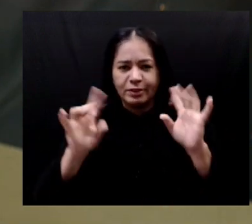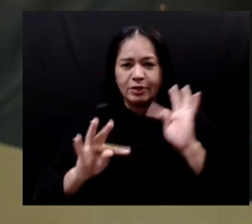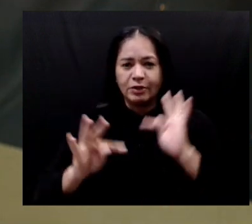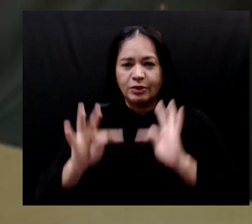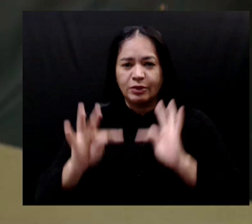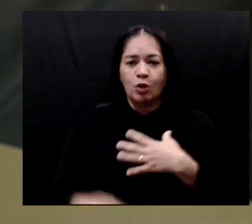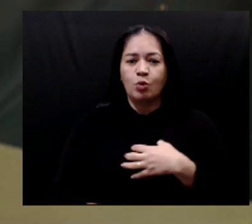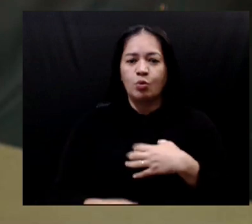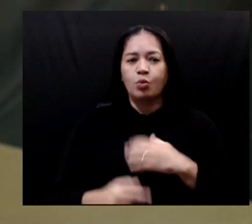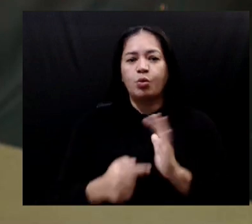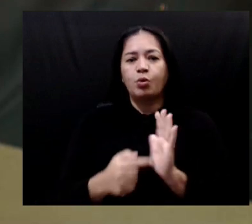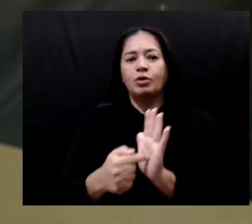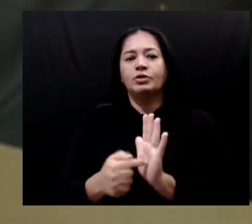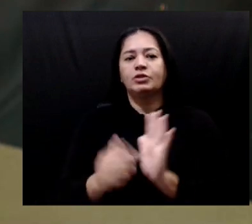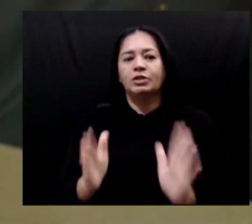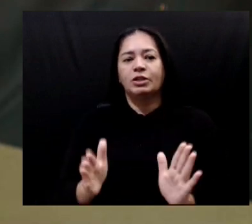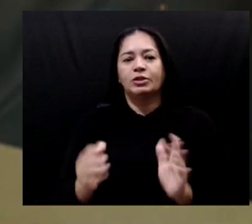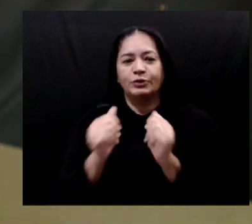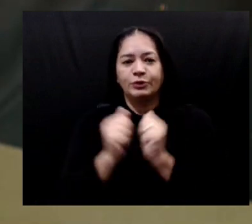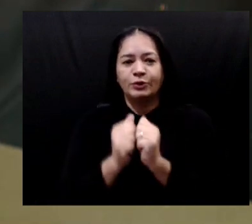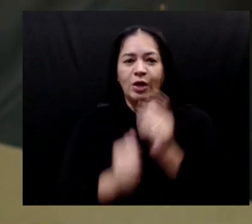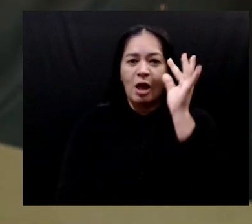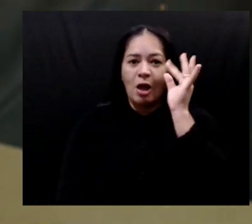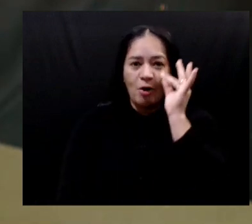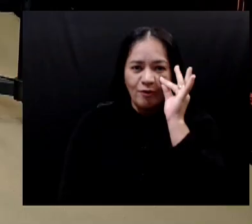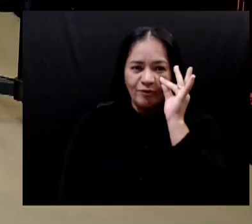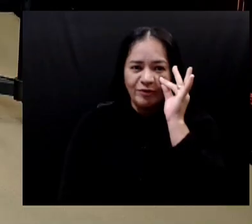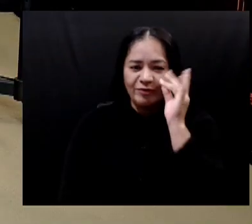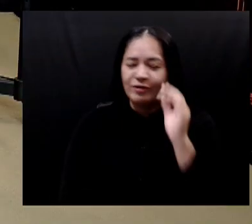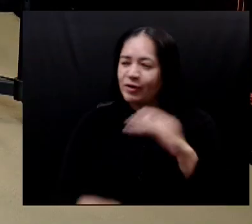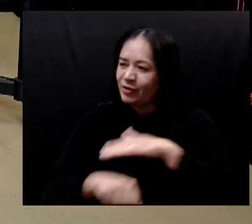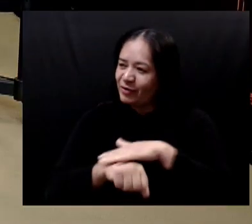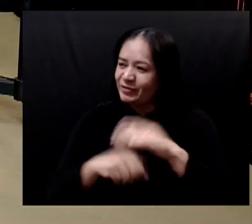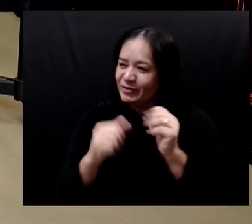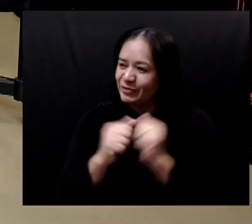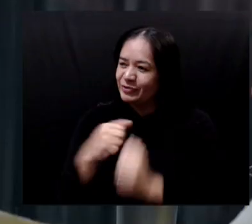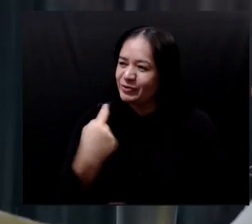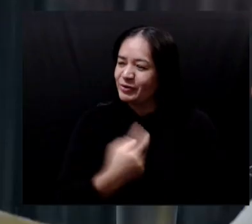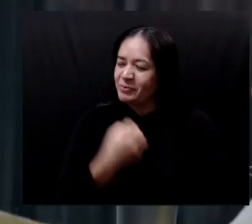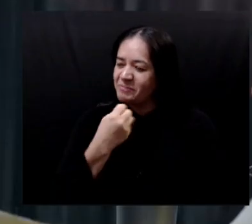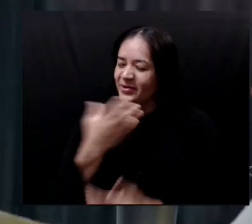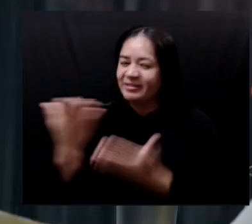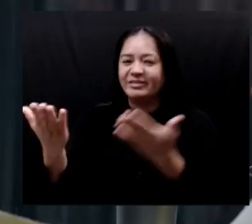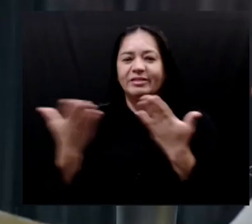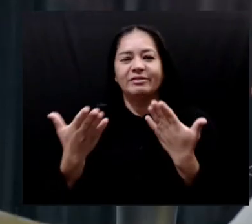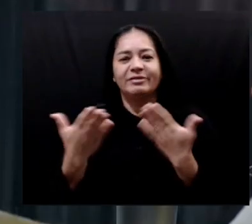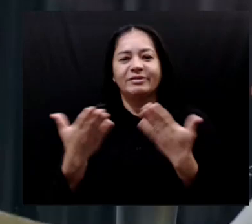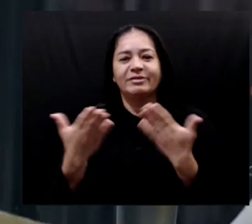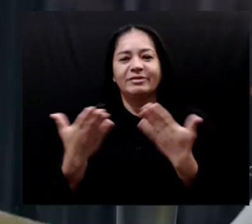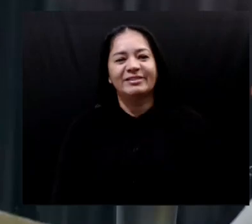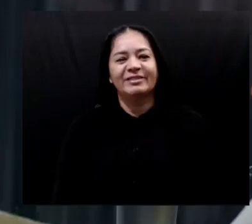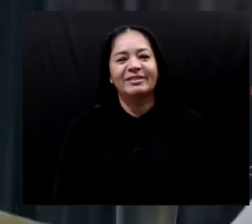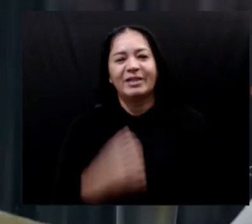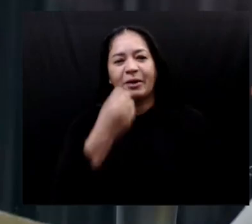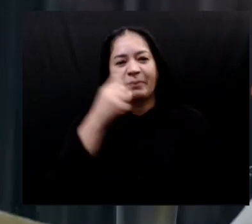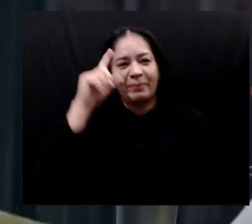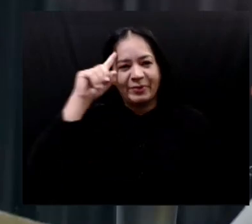com a gente ao vivo aqui no estúdio, vai conversar conosco, seja bem-vinda, muito bom dia, Valéria. Bom dia, Rubia,